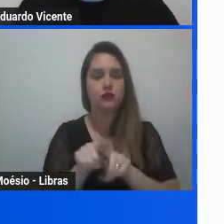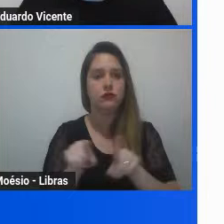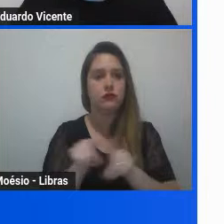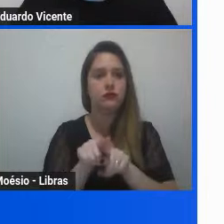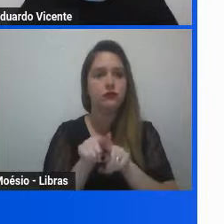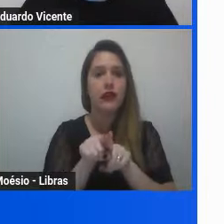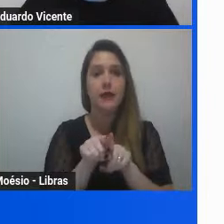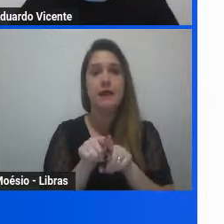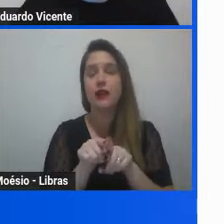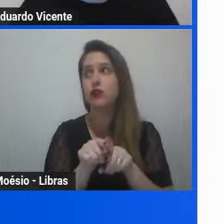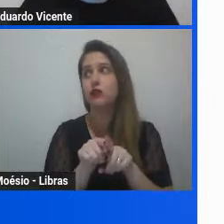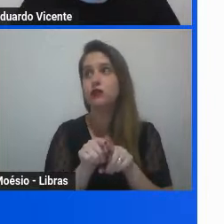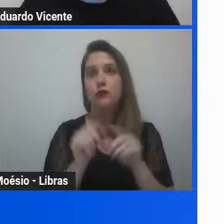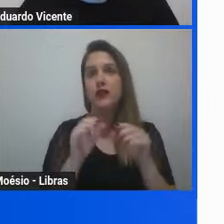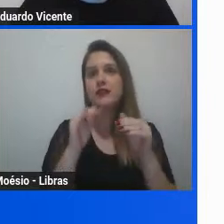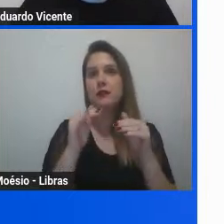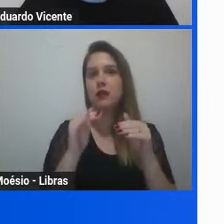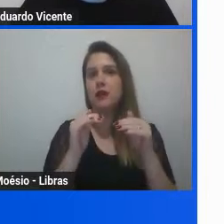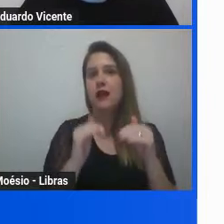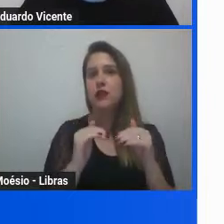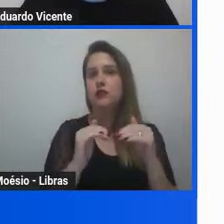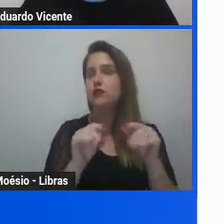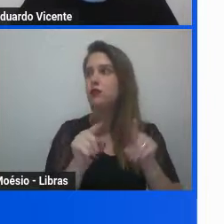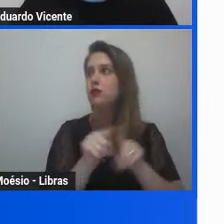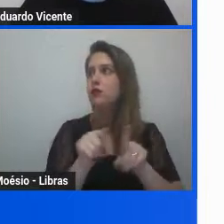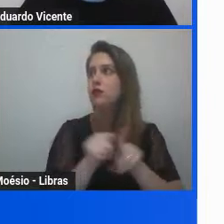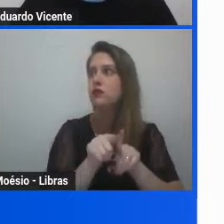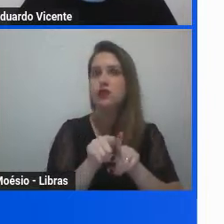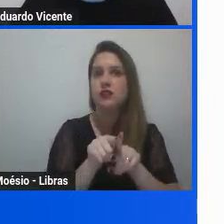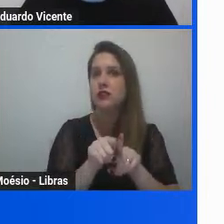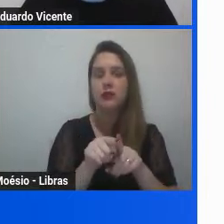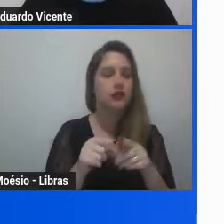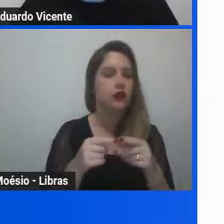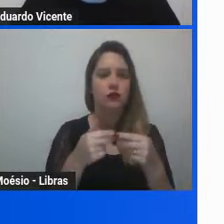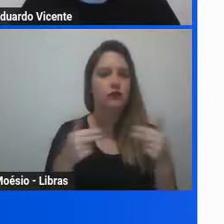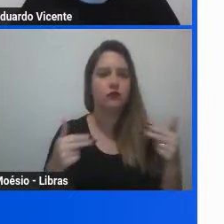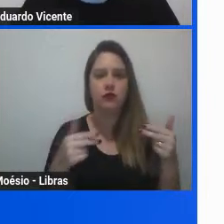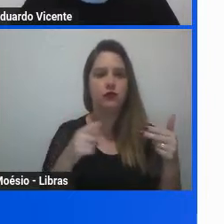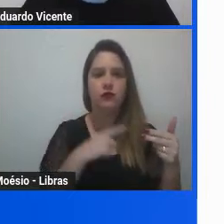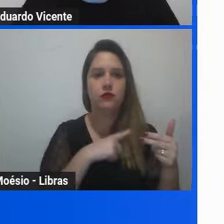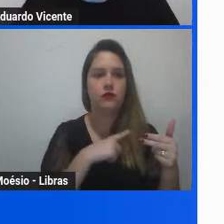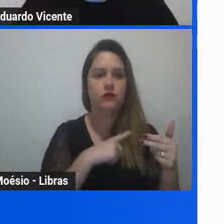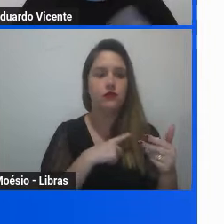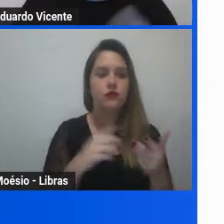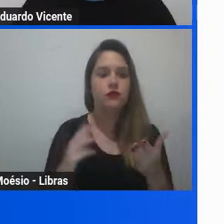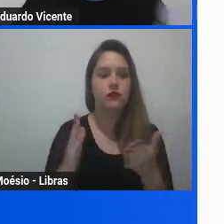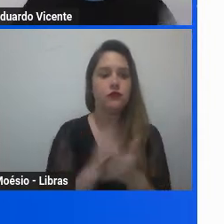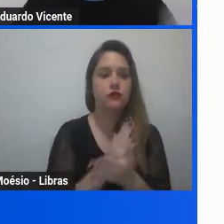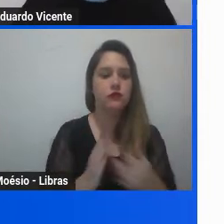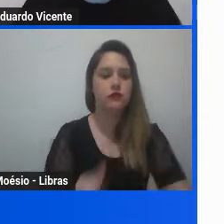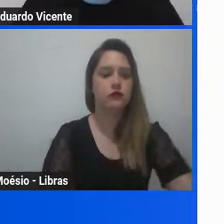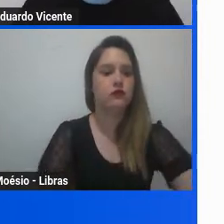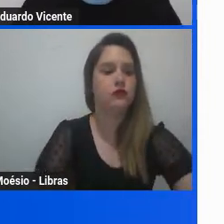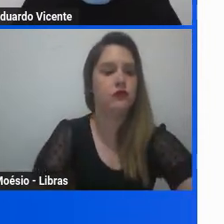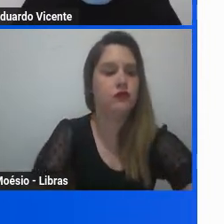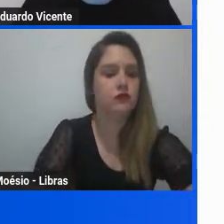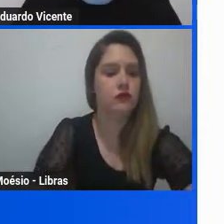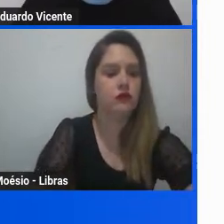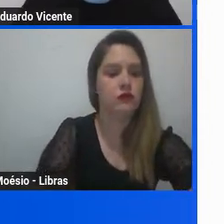um intervalo de uma sala de aula, né, entre uma aula e outra? Na minha época era recreio, que nós